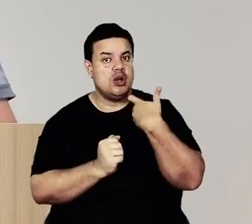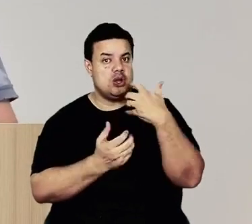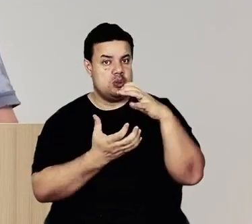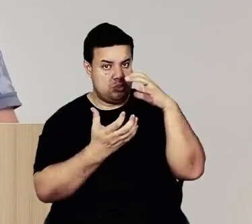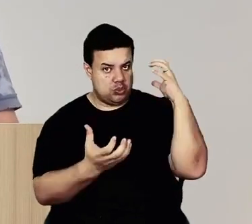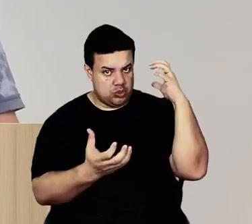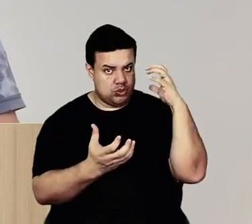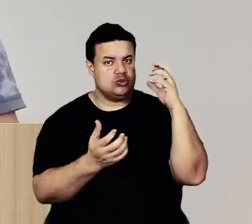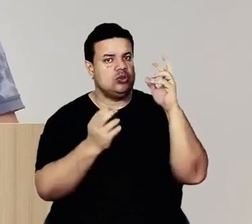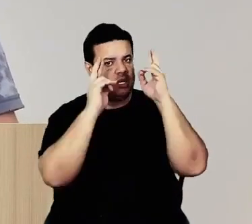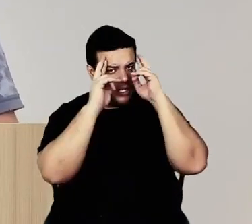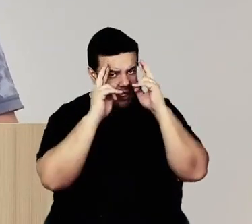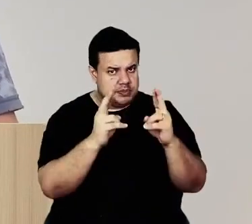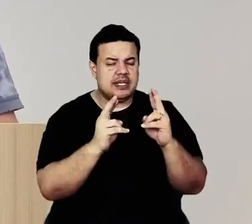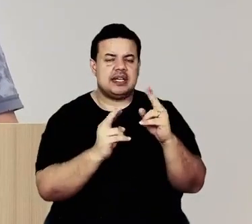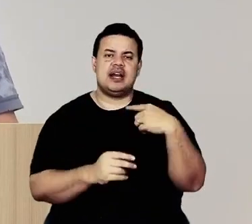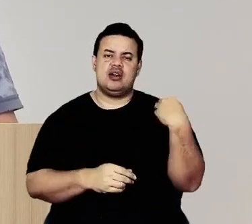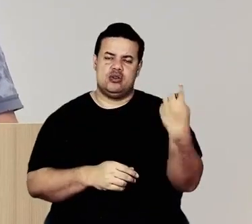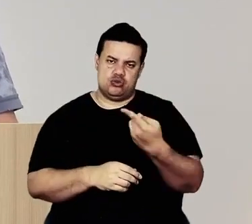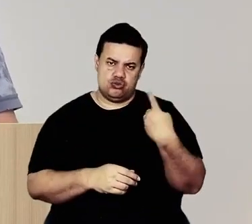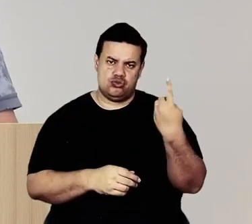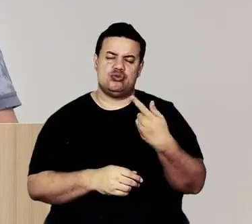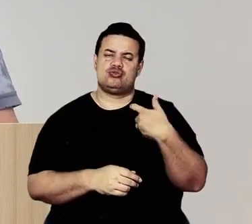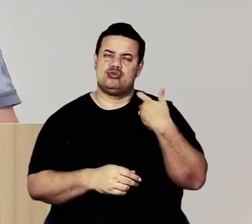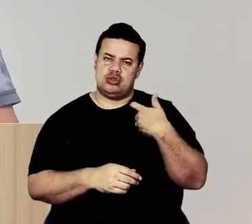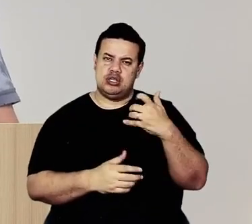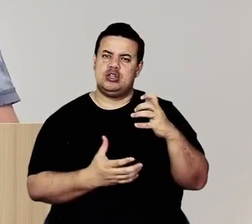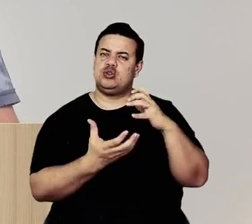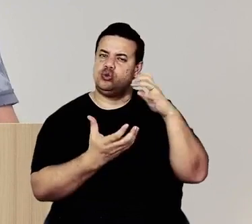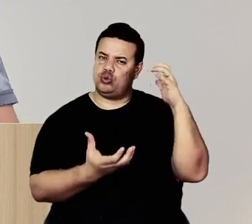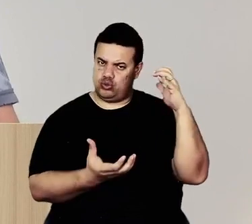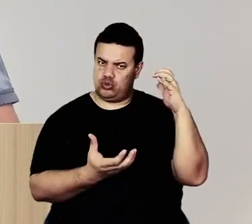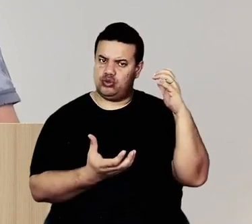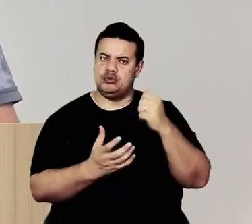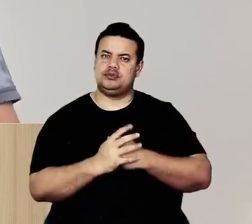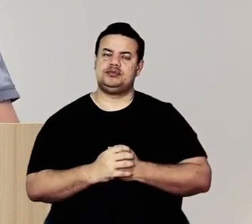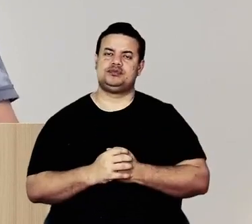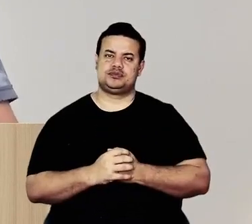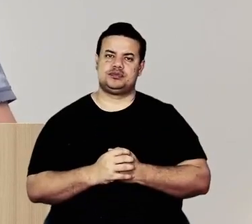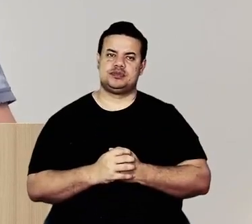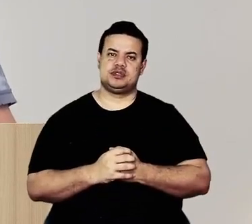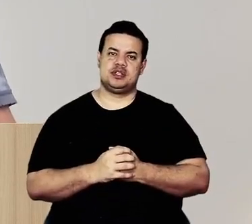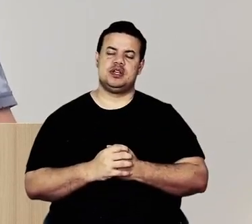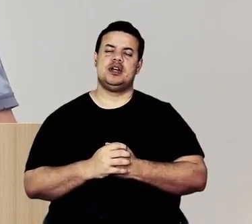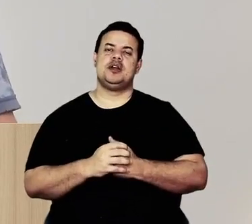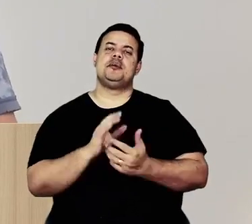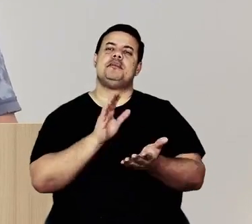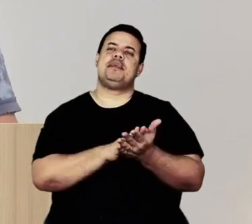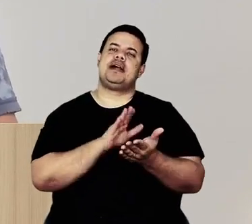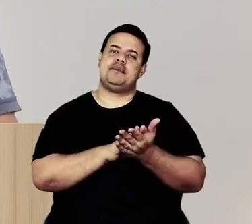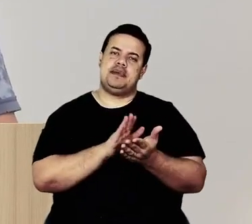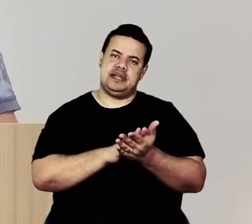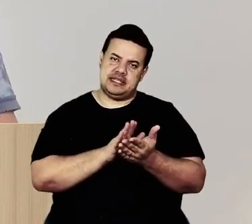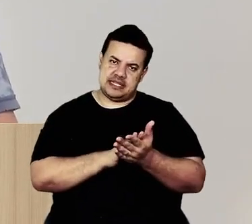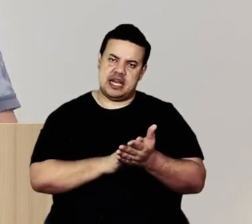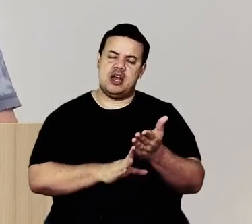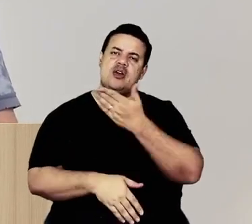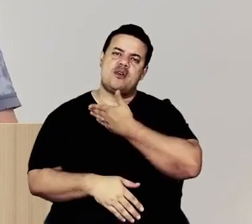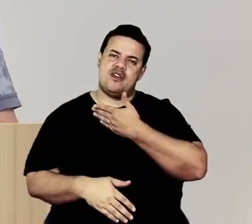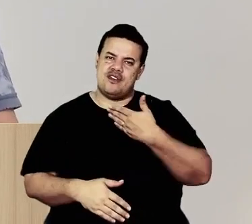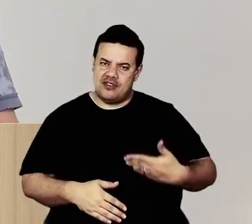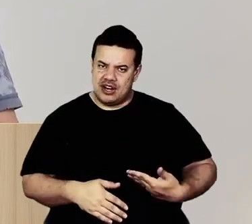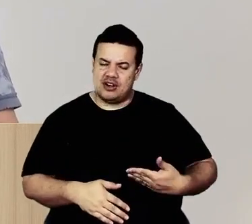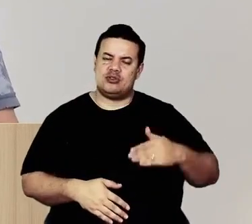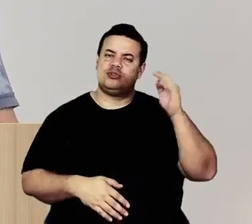nossos nossos idosos e gerar essa essa condição parabenizar o governo do estado porque é um projeto do Governo do Estado